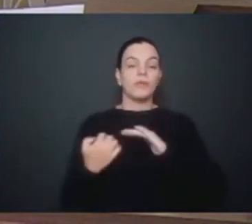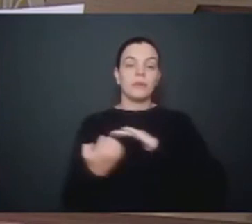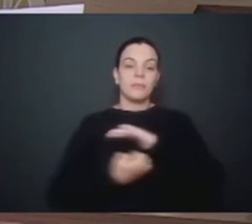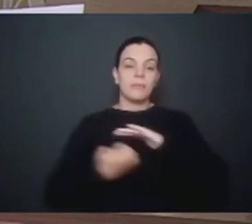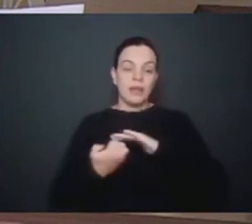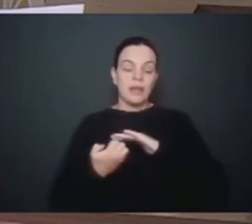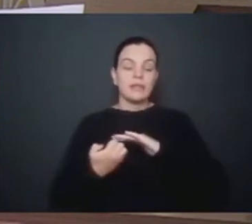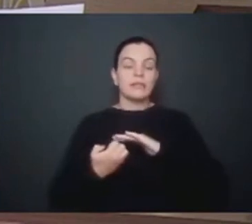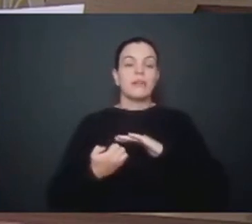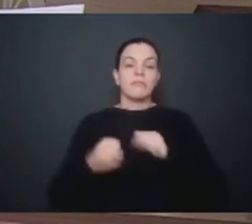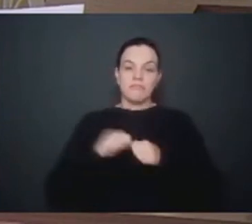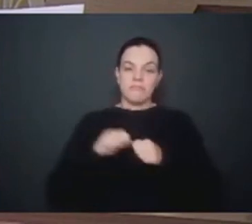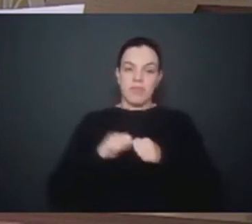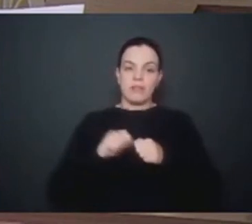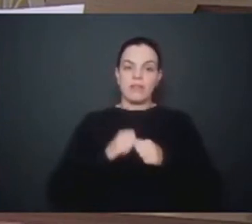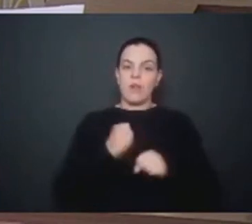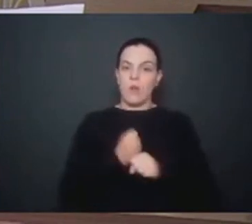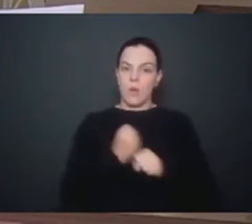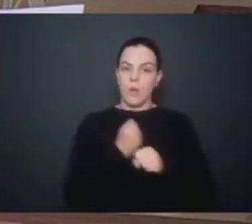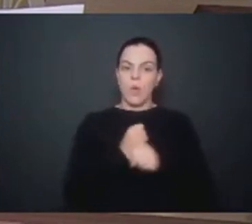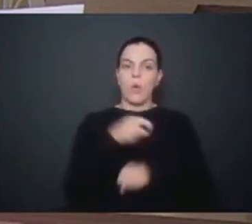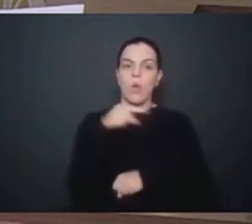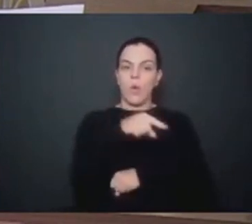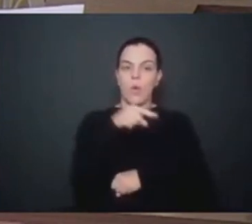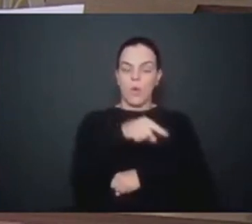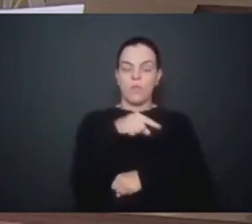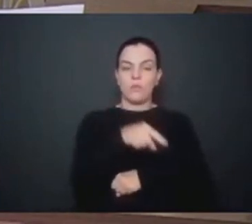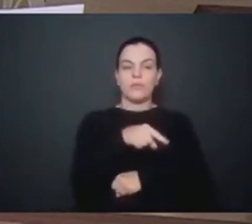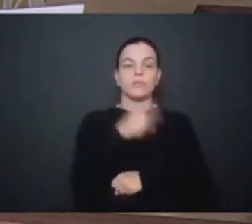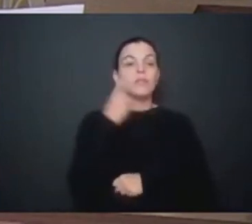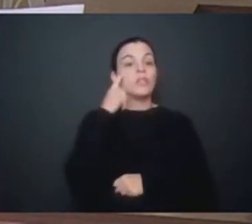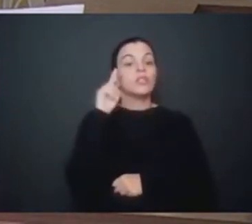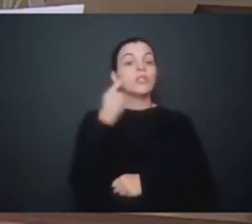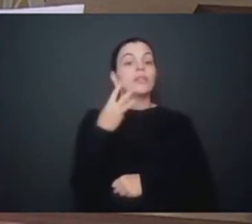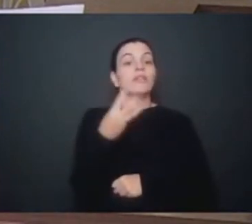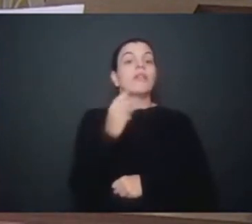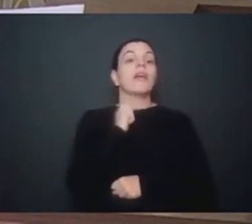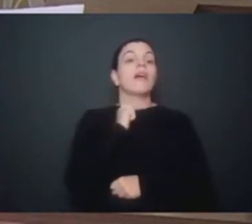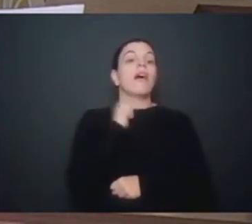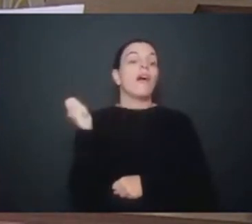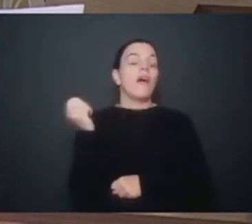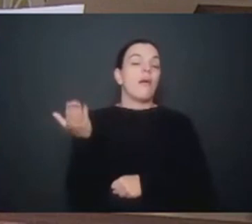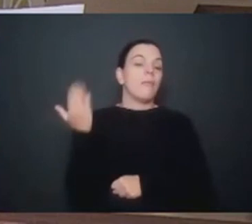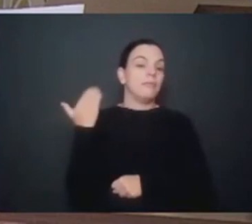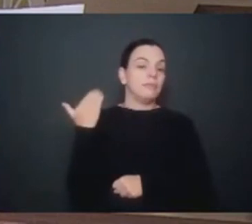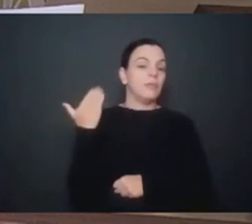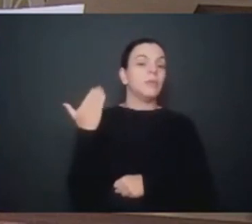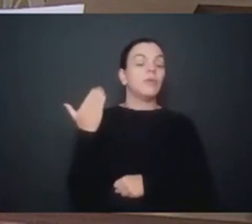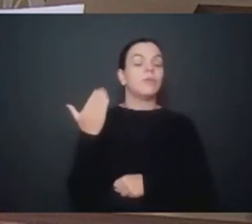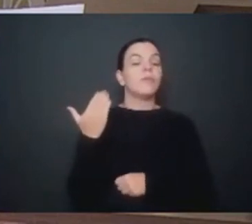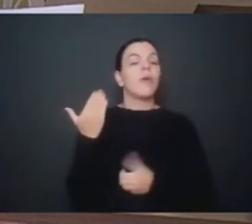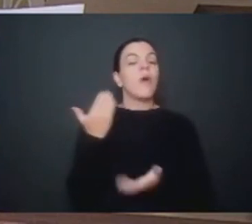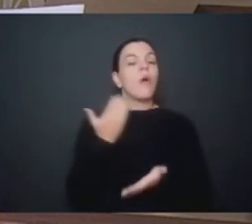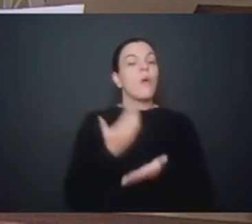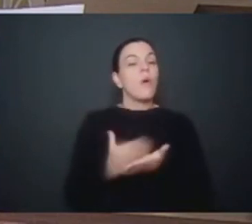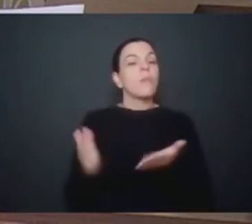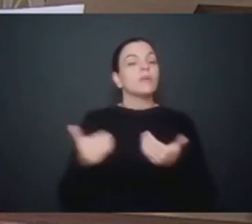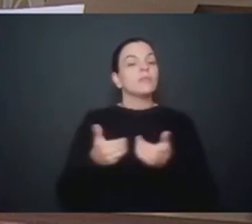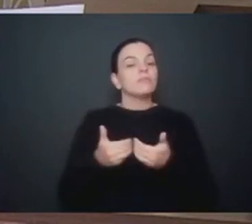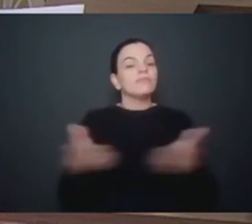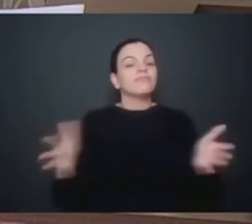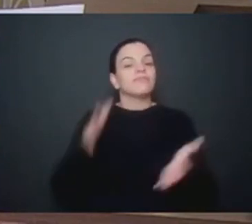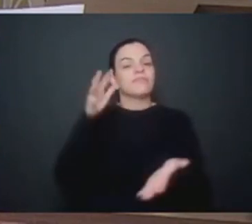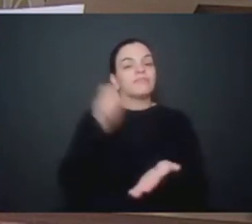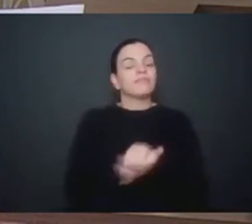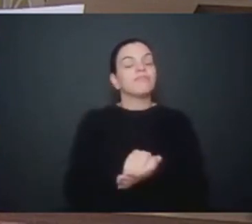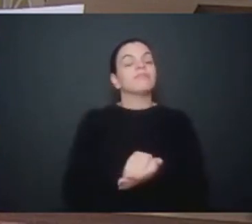do viaduto João Miqueleto. No dia 3 de abril, agora passado, foi aberto o processo para a contratação emergencial das obras de